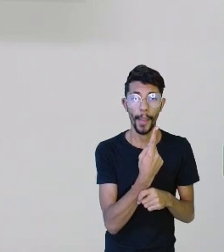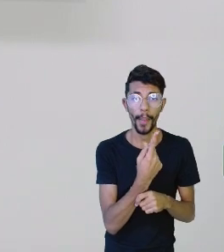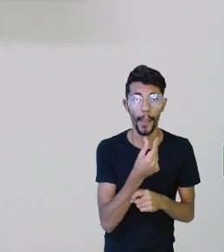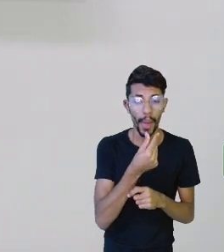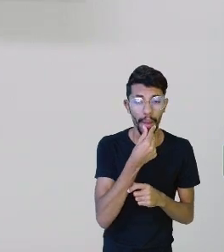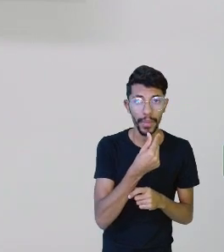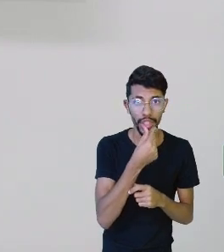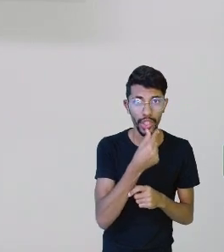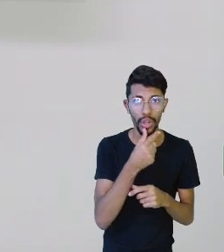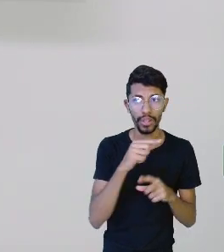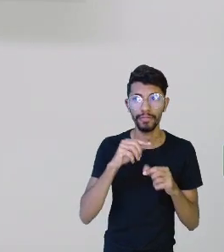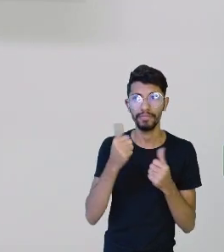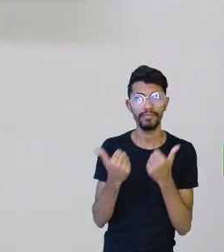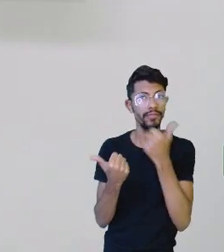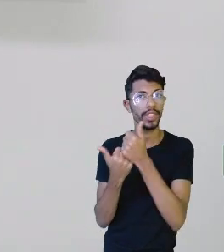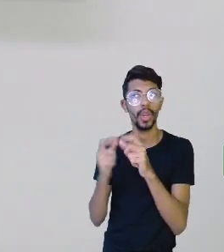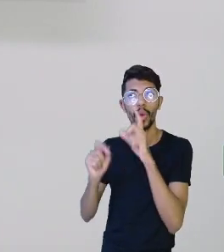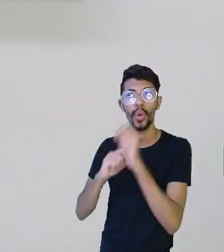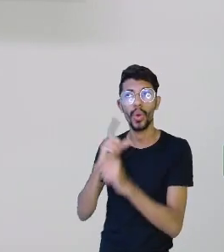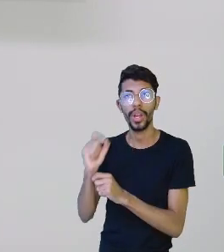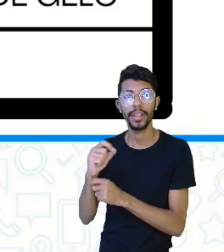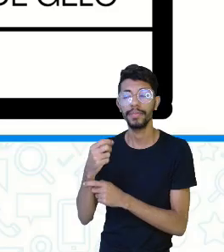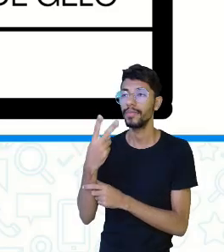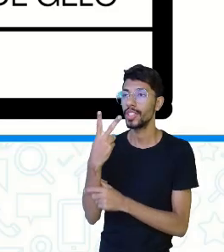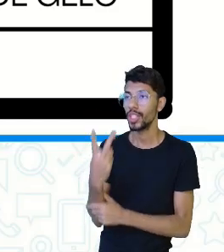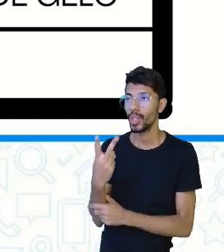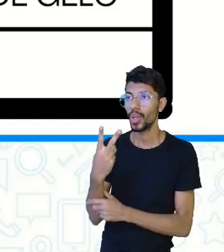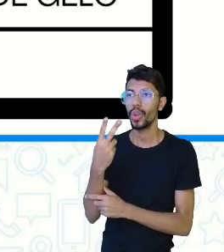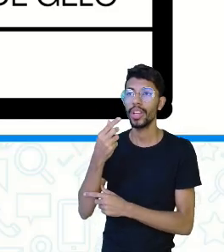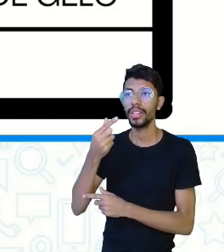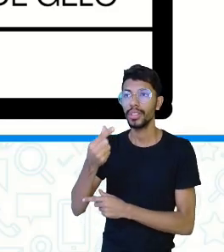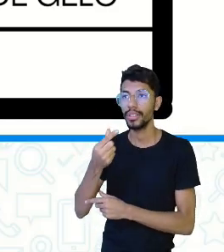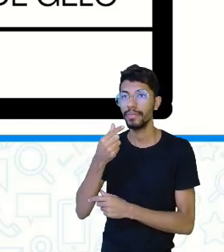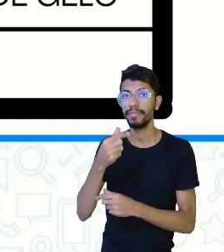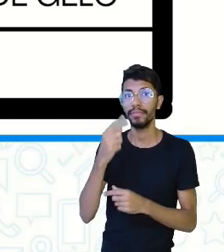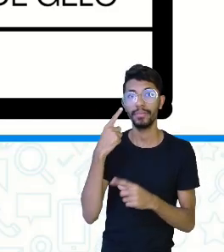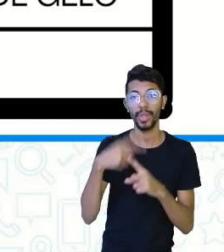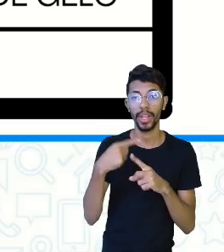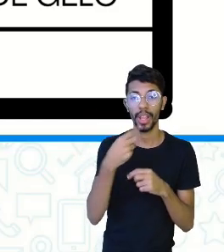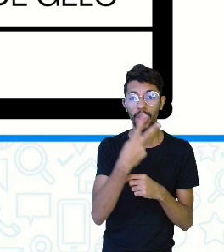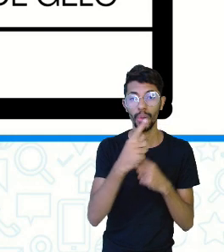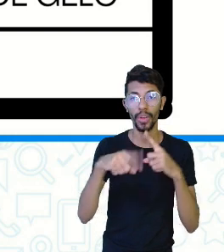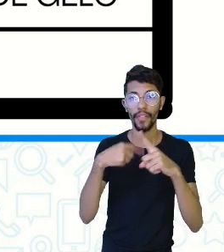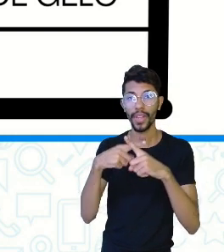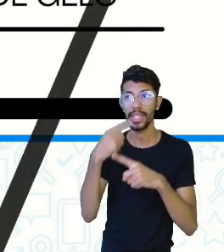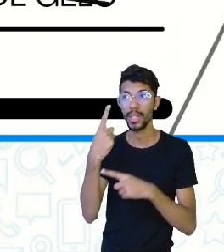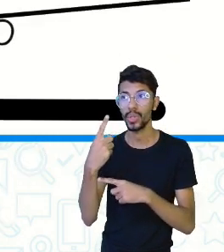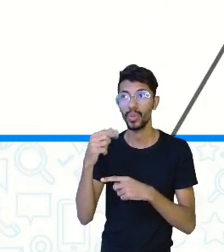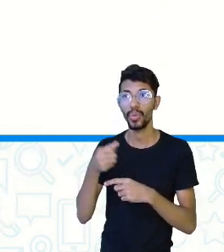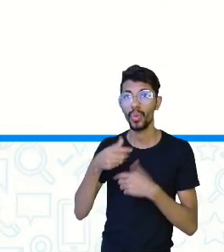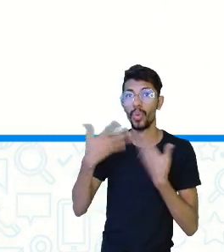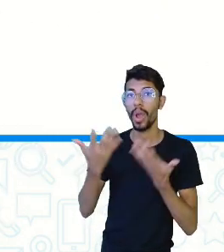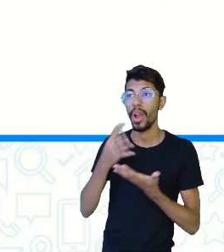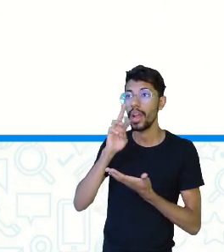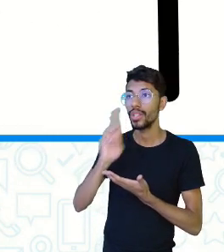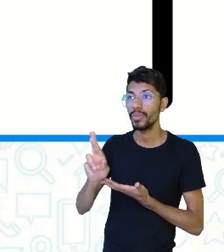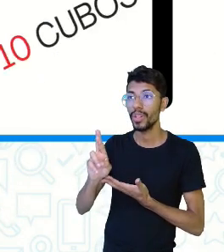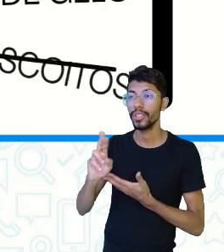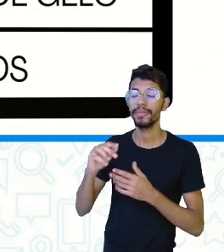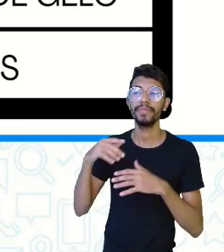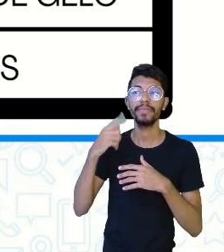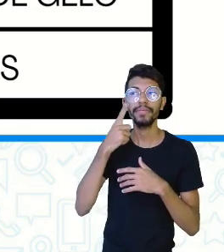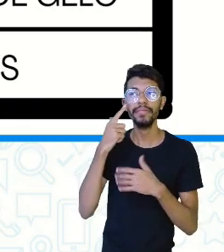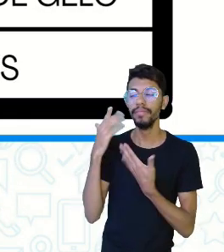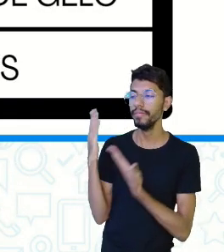de um biscoito, para 2 receitas, 2 vezes 1, qual é o resultado? Quantos biscoitos ela vai precisar?